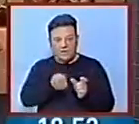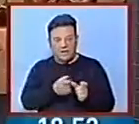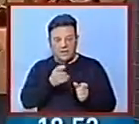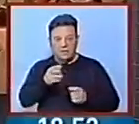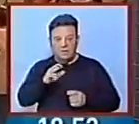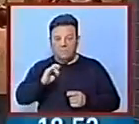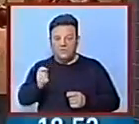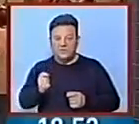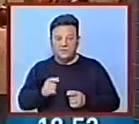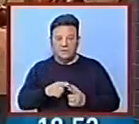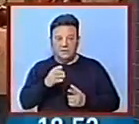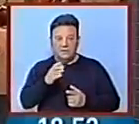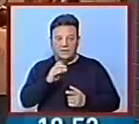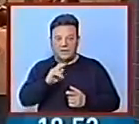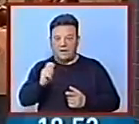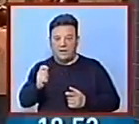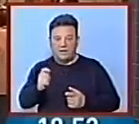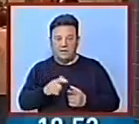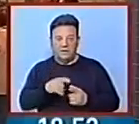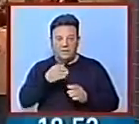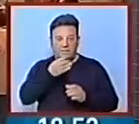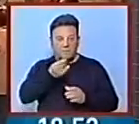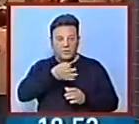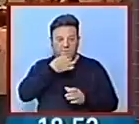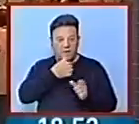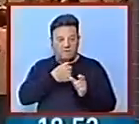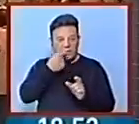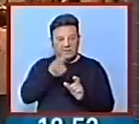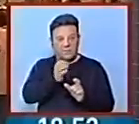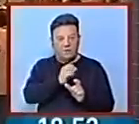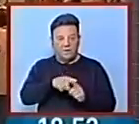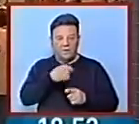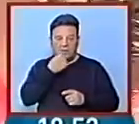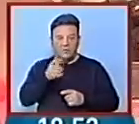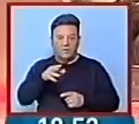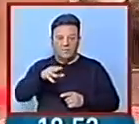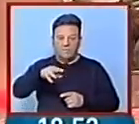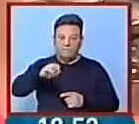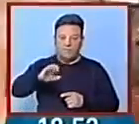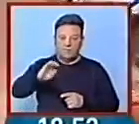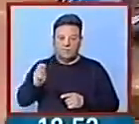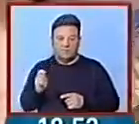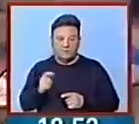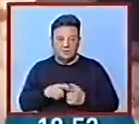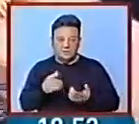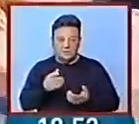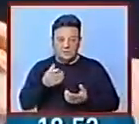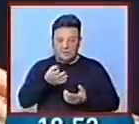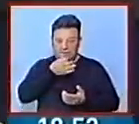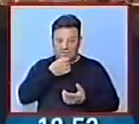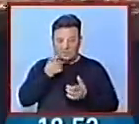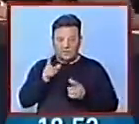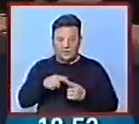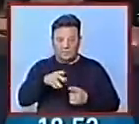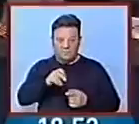moço, o carro, o acento em muitas das palavras que não existem, como o moço. Temos aquelas típicas como